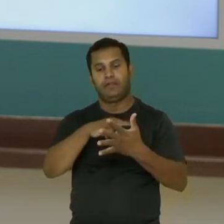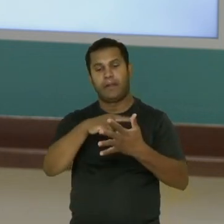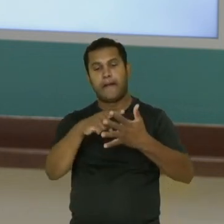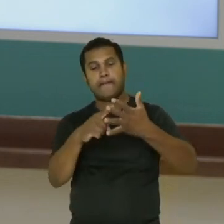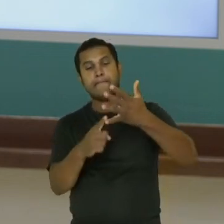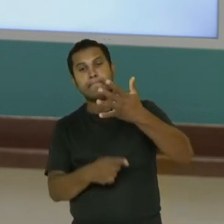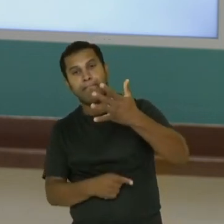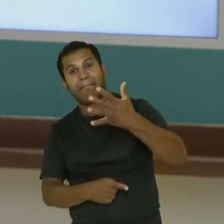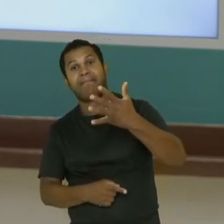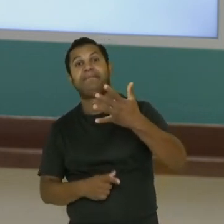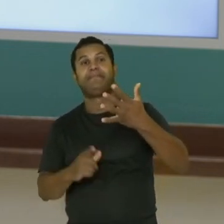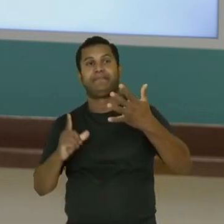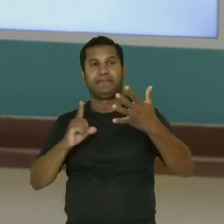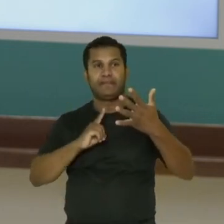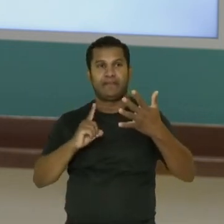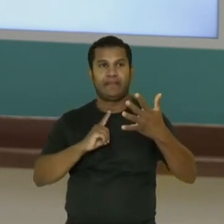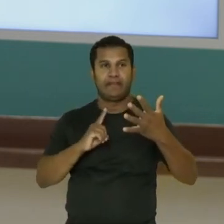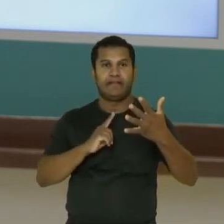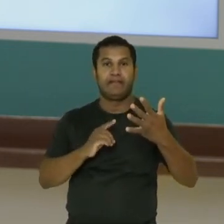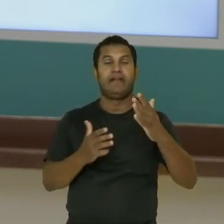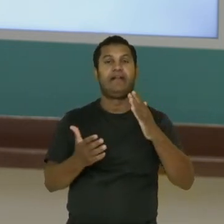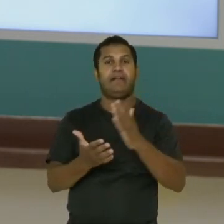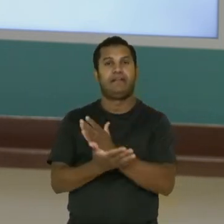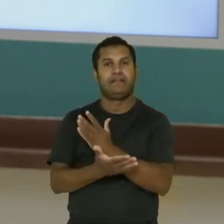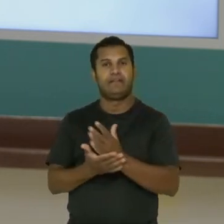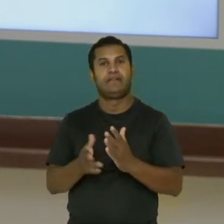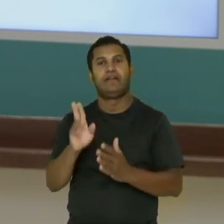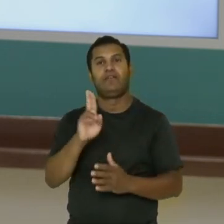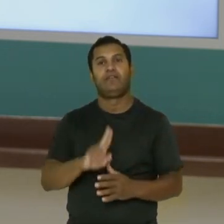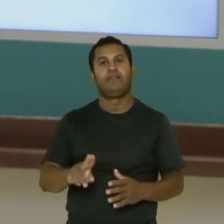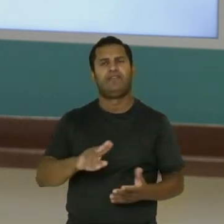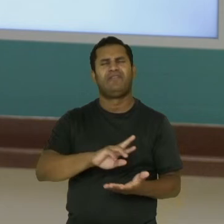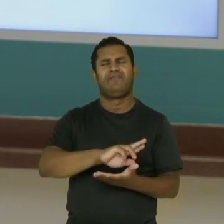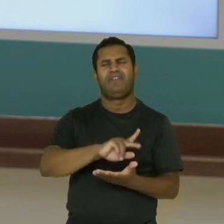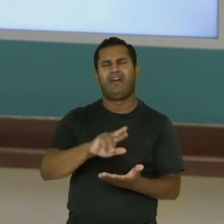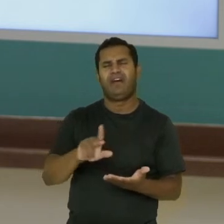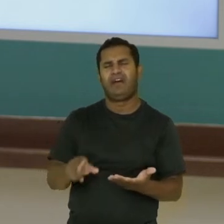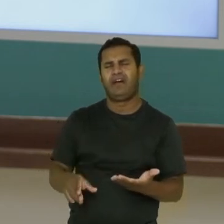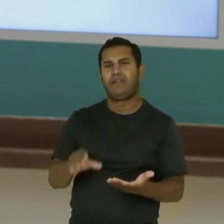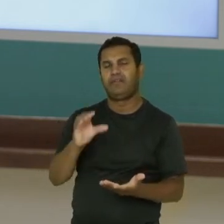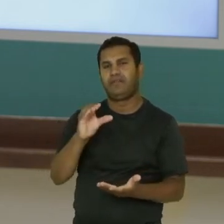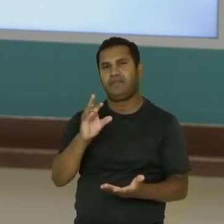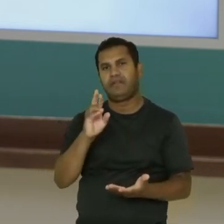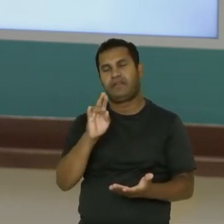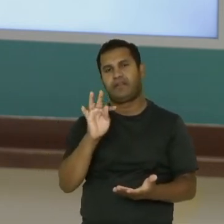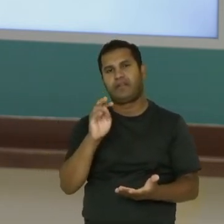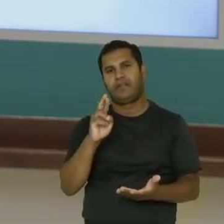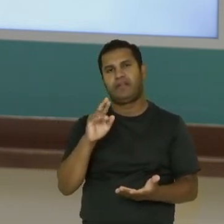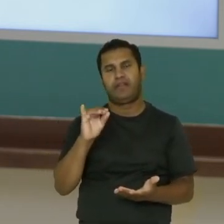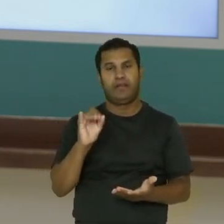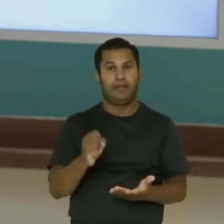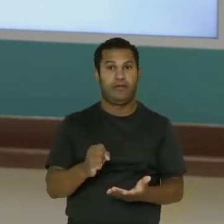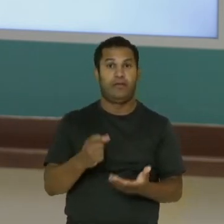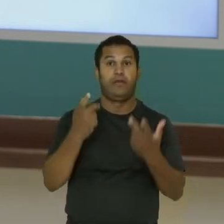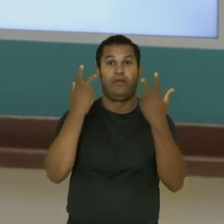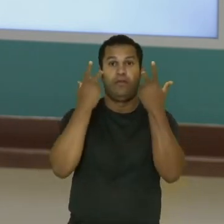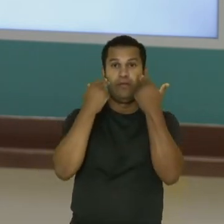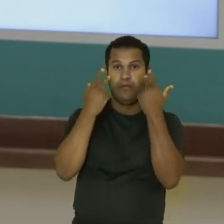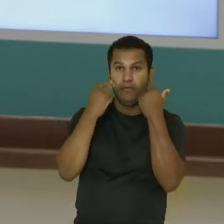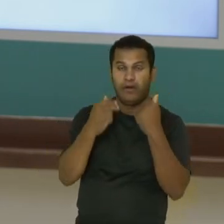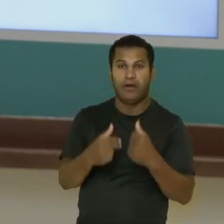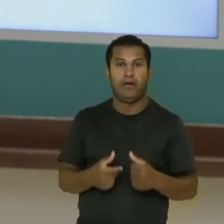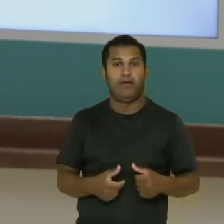partes, levando em conta vários critérios, né? Desde os critérios naturais, de